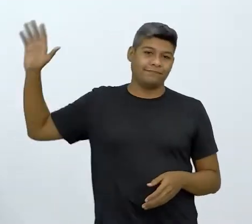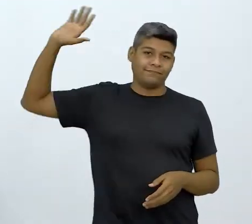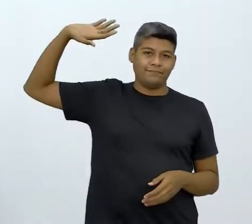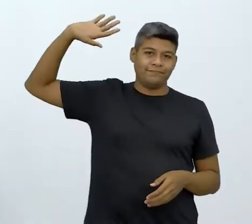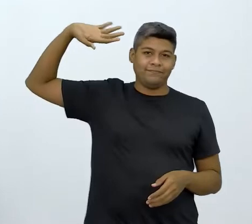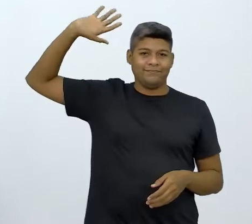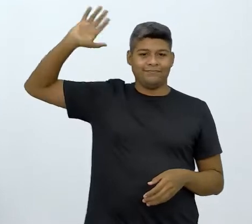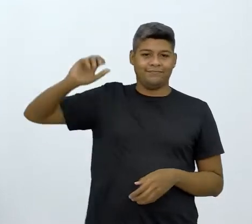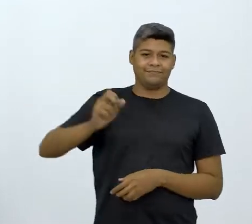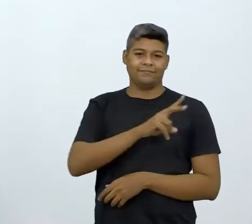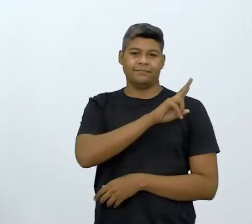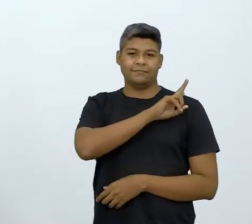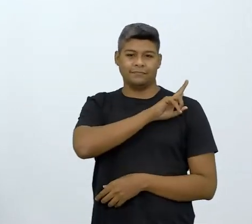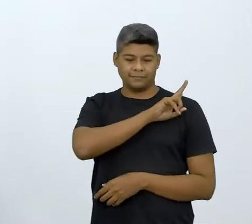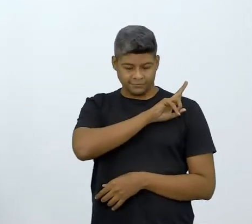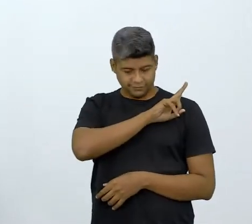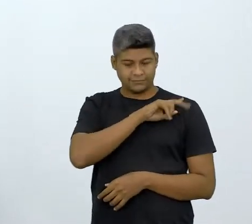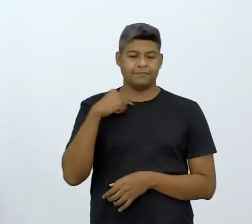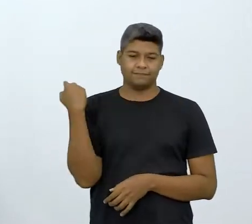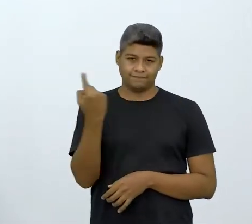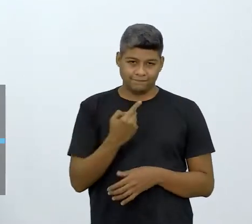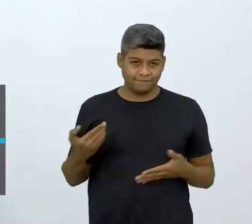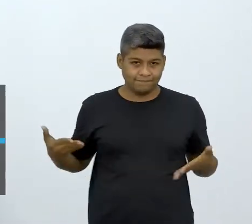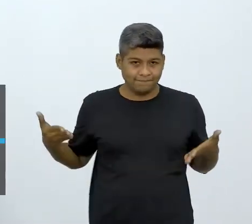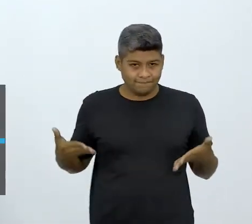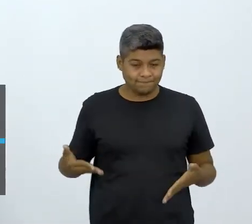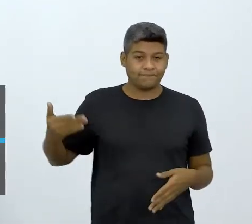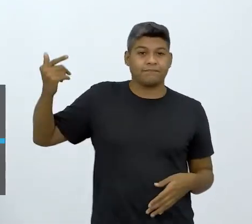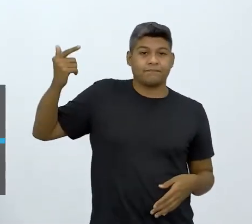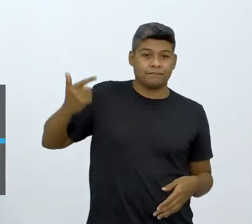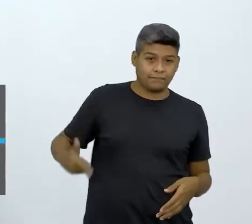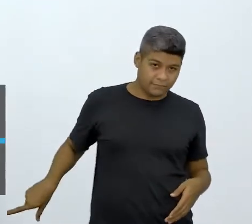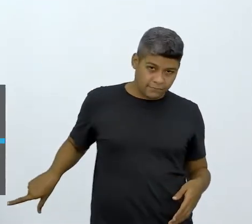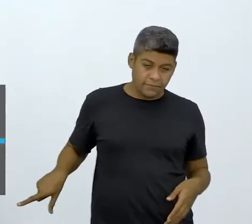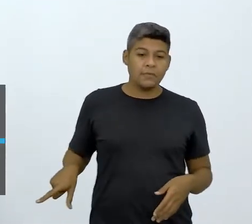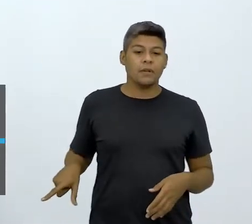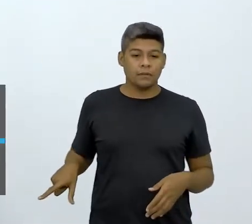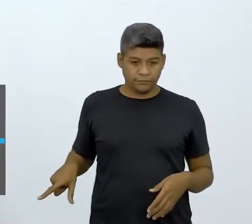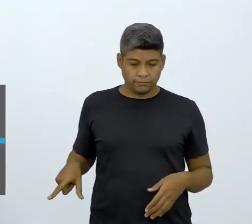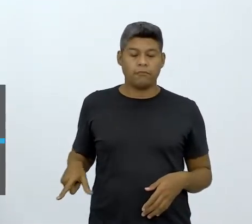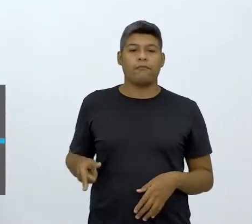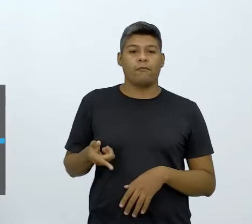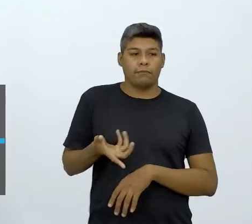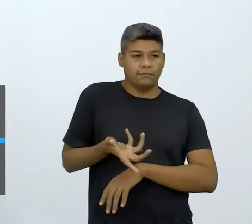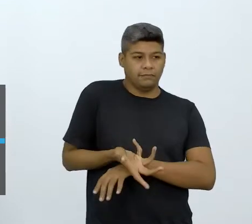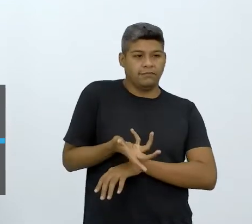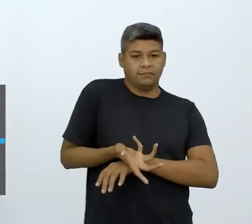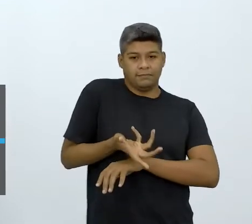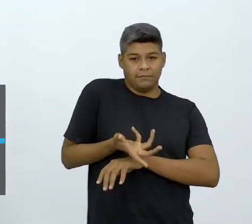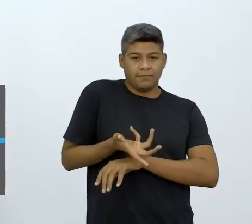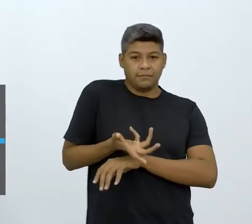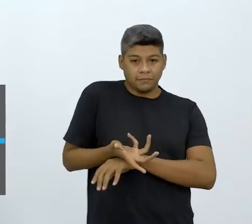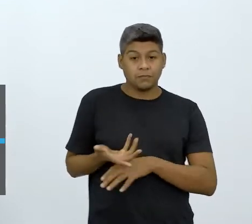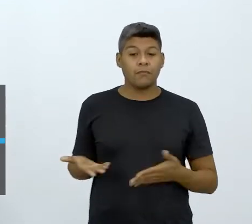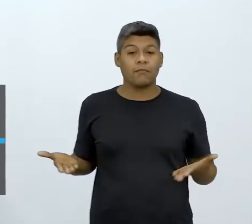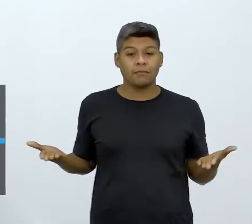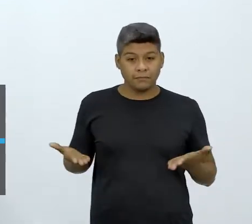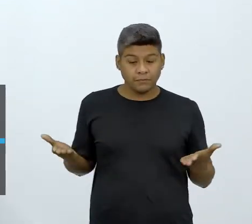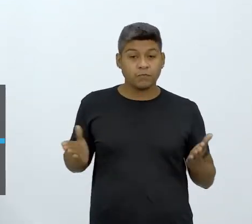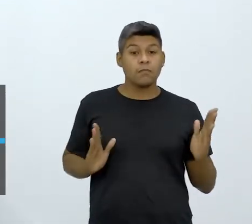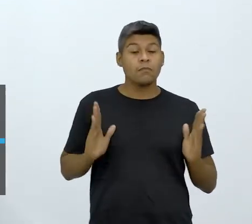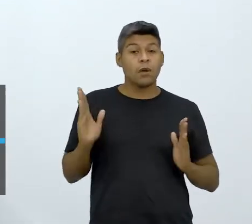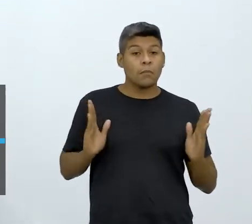Olá, estudantes da segunda série, nós estamos aqui mais uma vez em nossa unidade curricular. Estamos agora no nosso momento